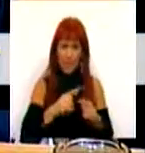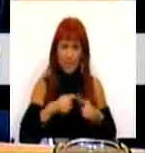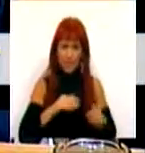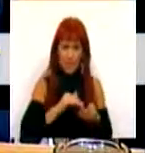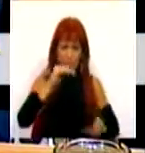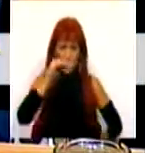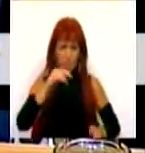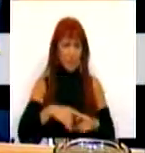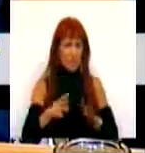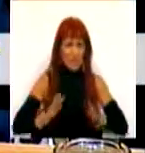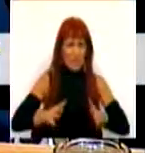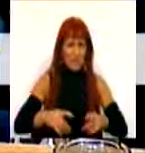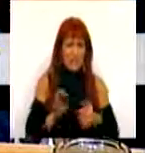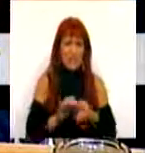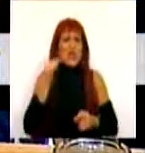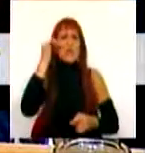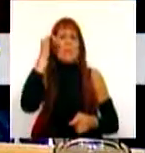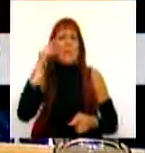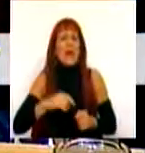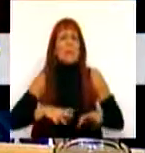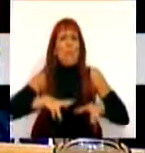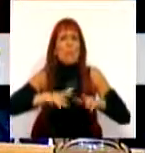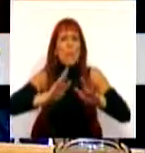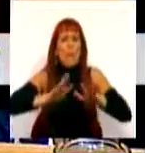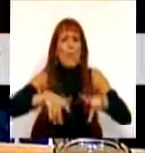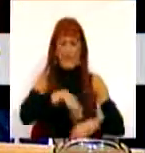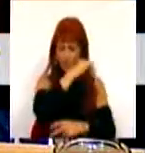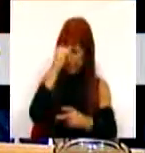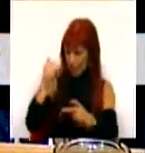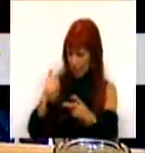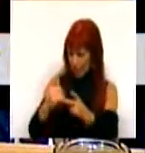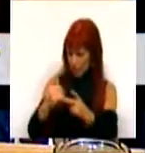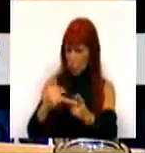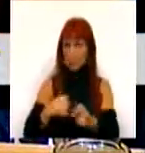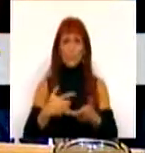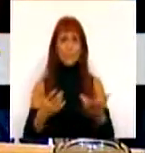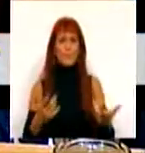que dispensa especiais desenvolvimentos.